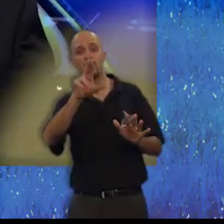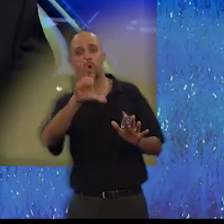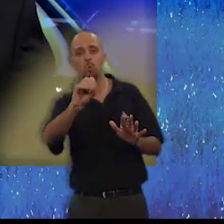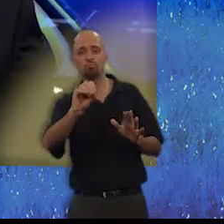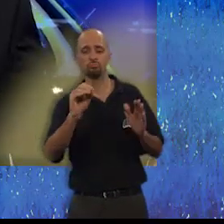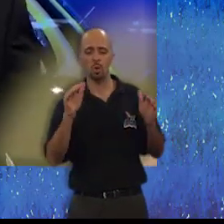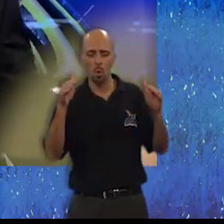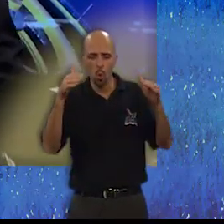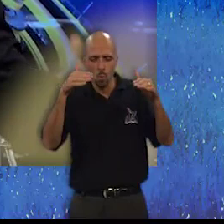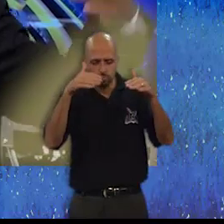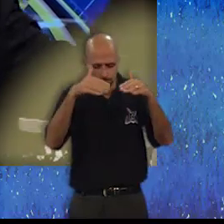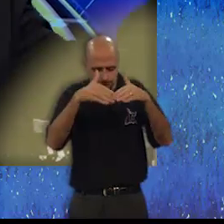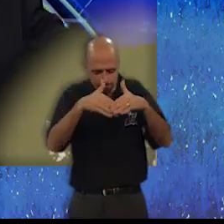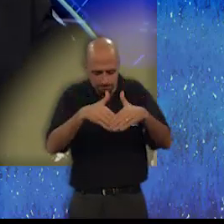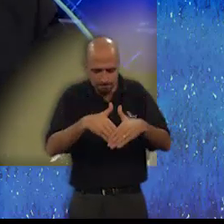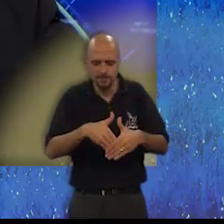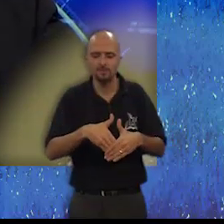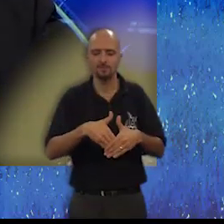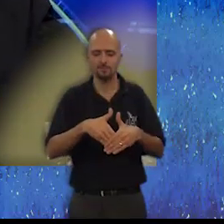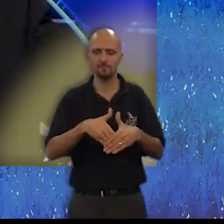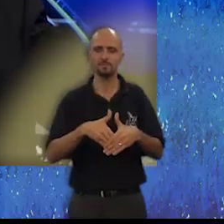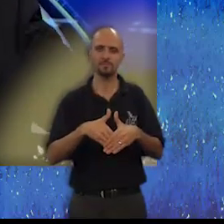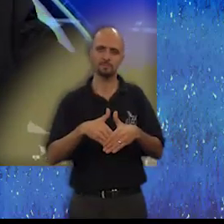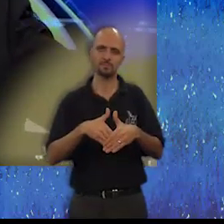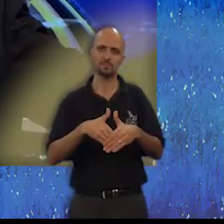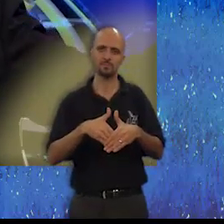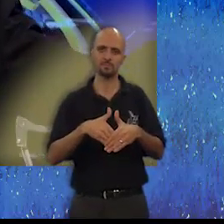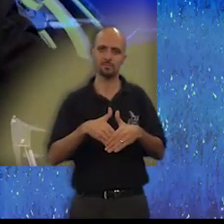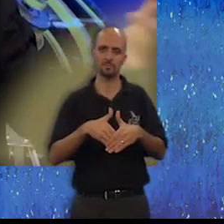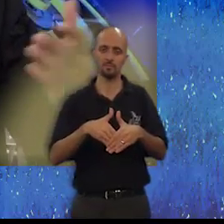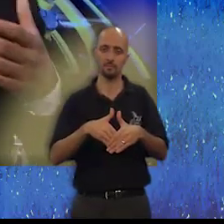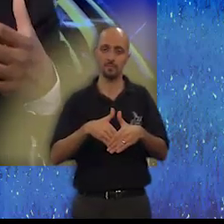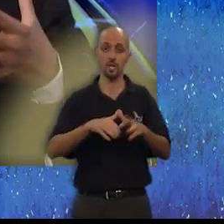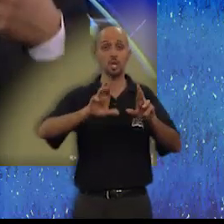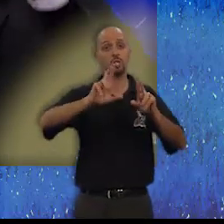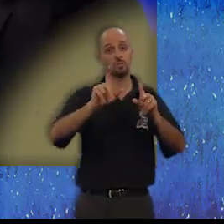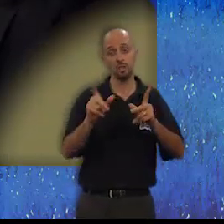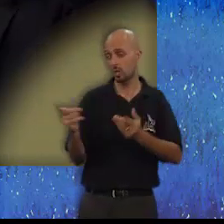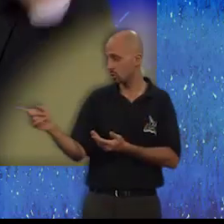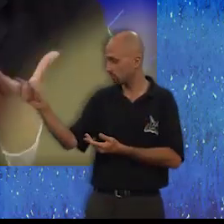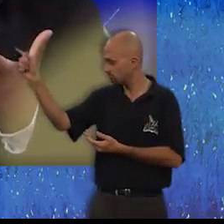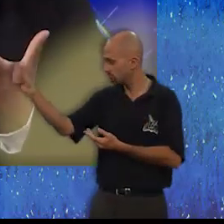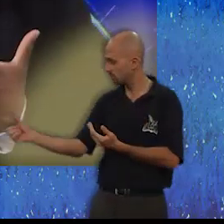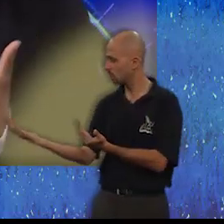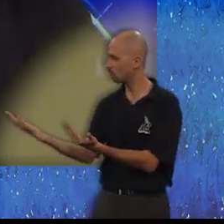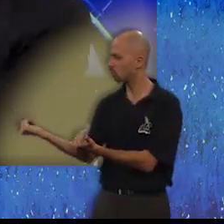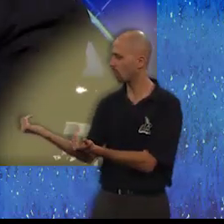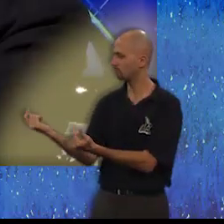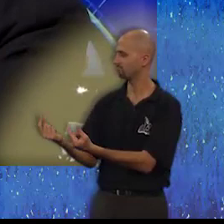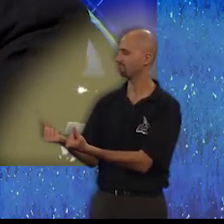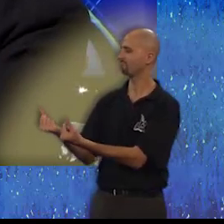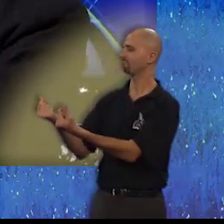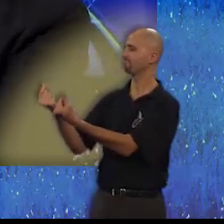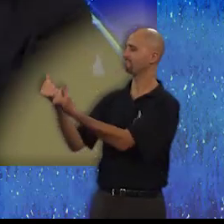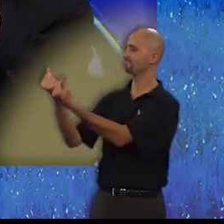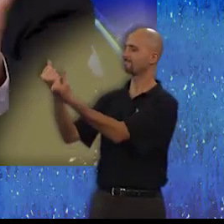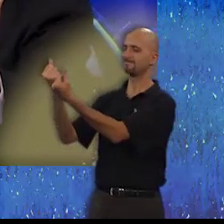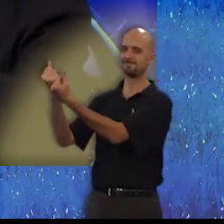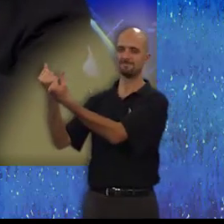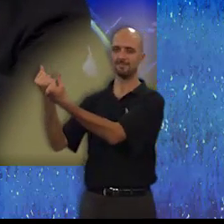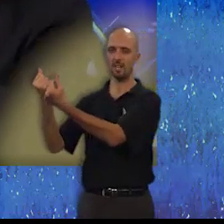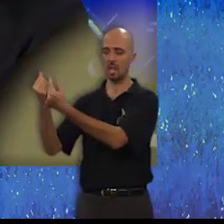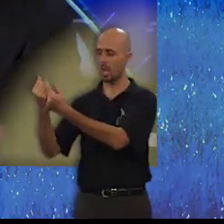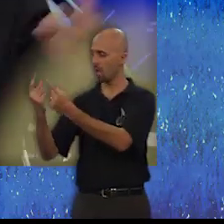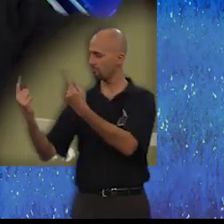que é batizado. Lá em Mateus 19, na história do jovem rico, você vê um rico triste que encontra com Jesus, tem a